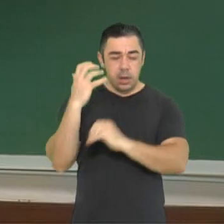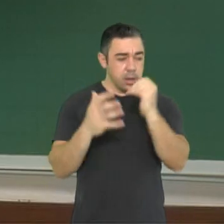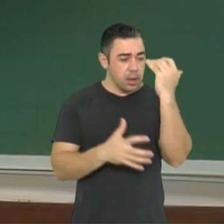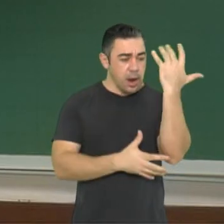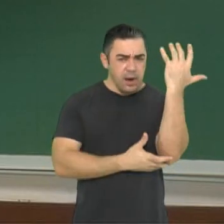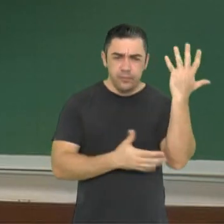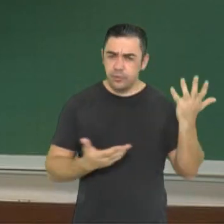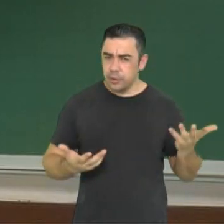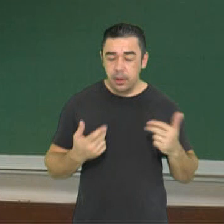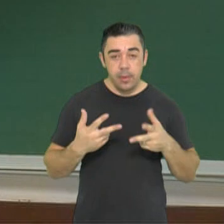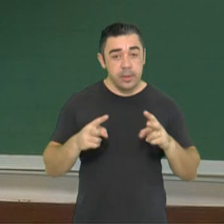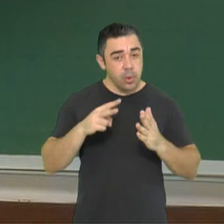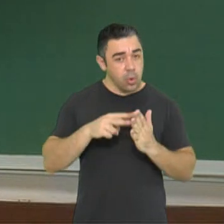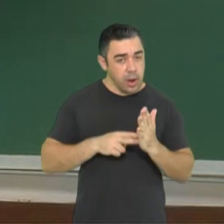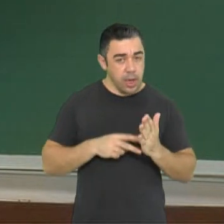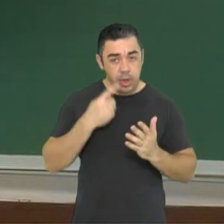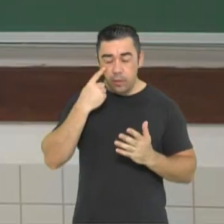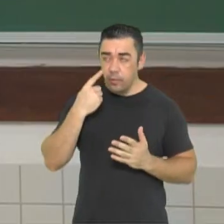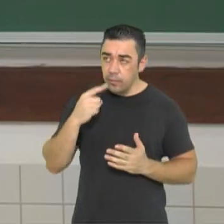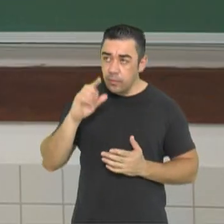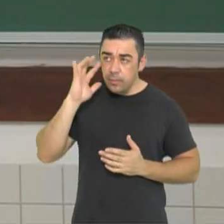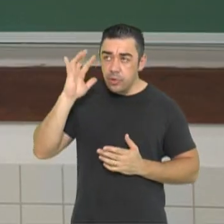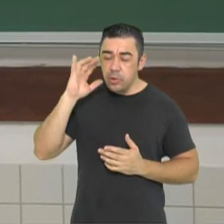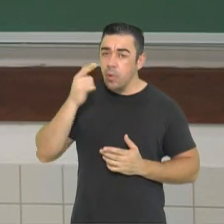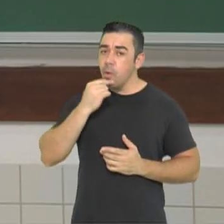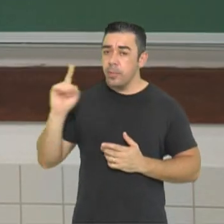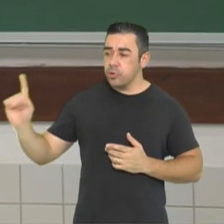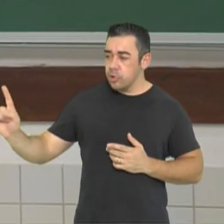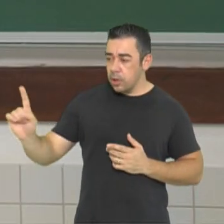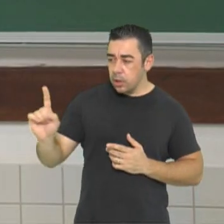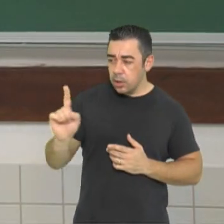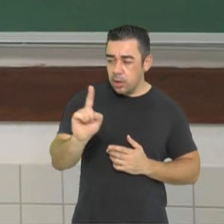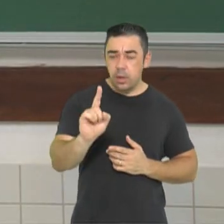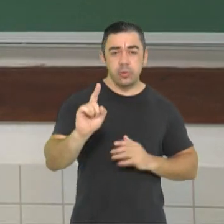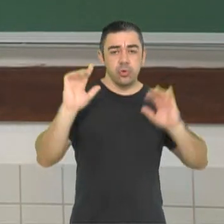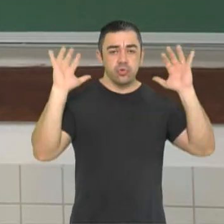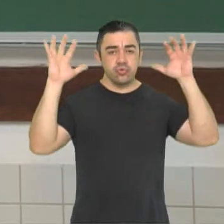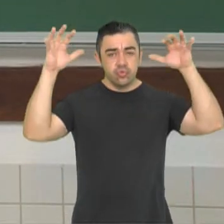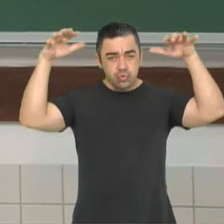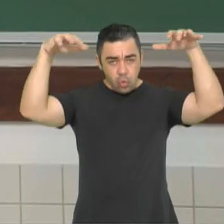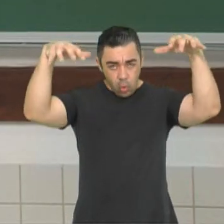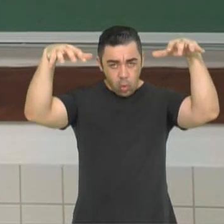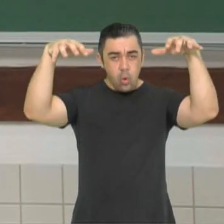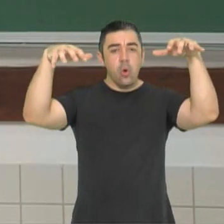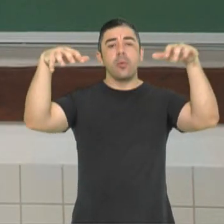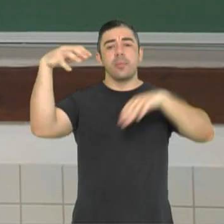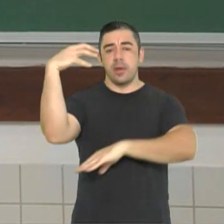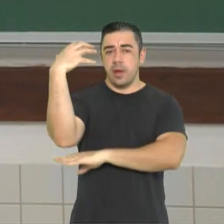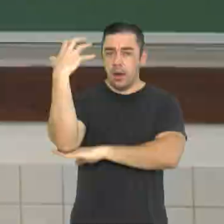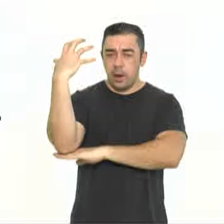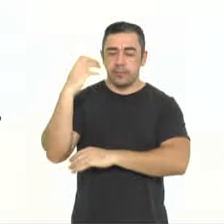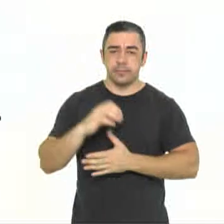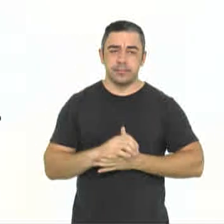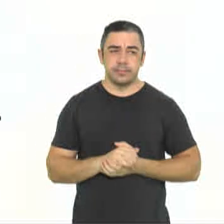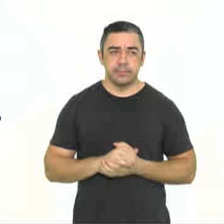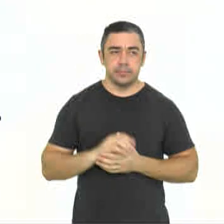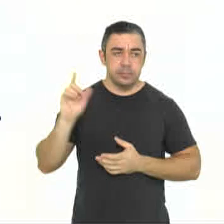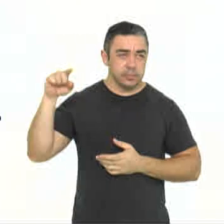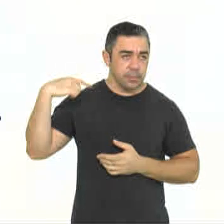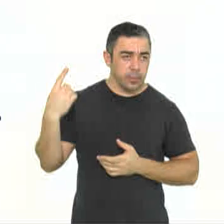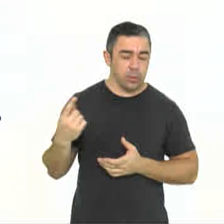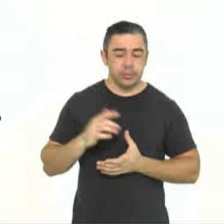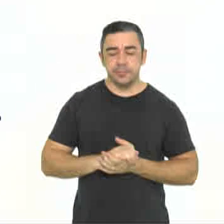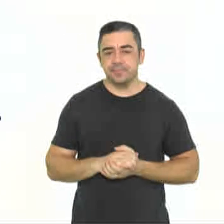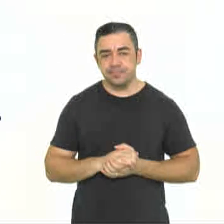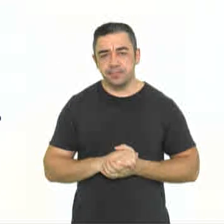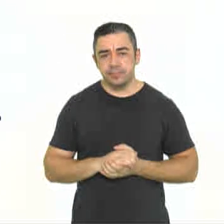eu vou visualizar ele chegando, então eu vou entender que ele está sendo recebido. Depois, mas não